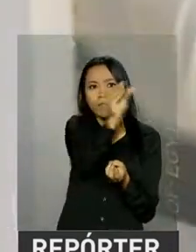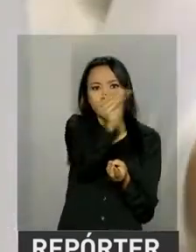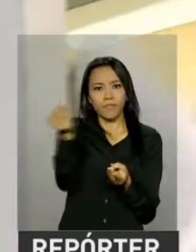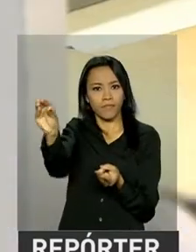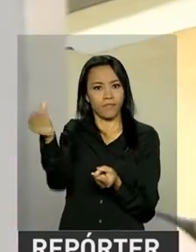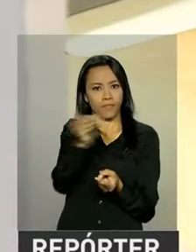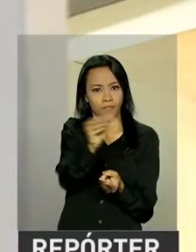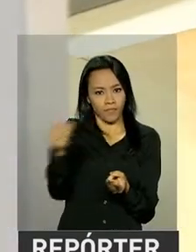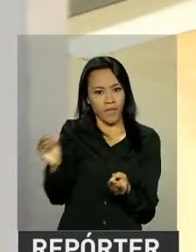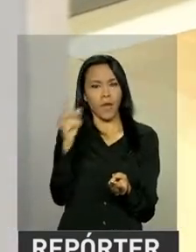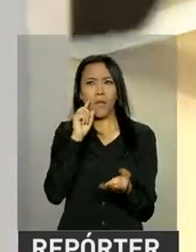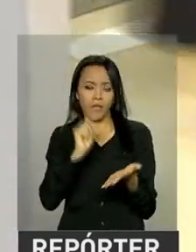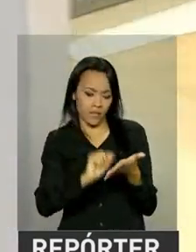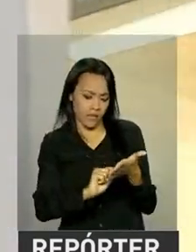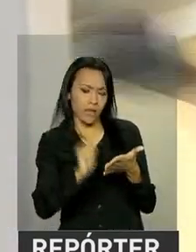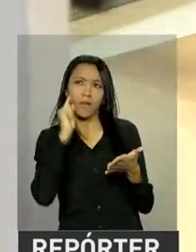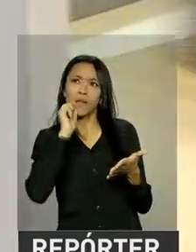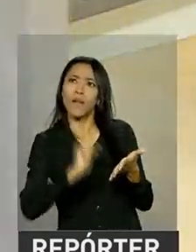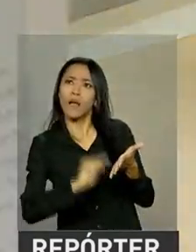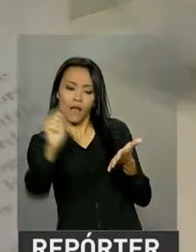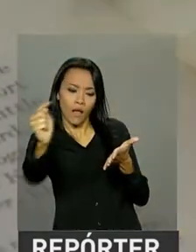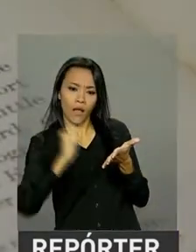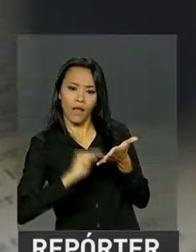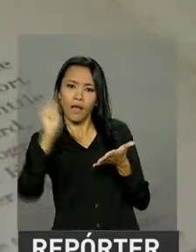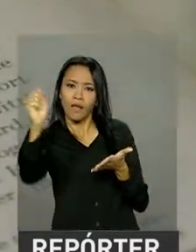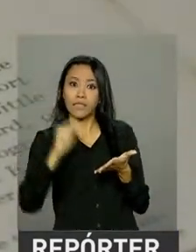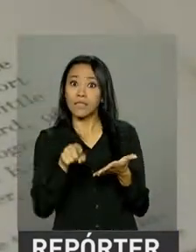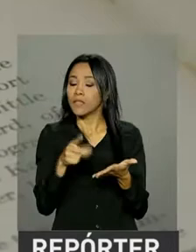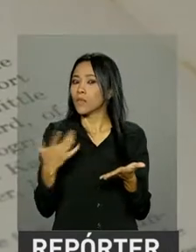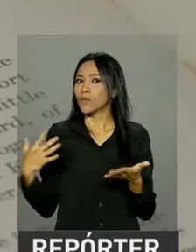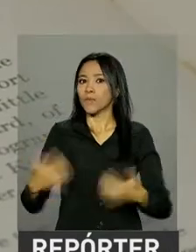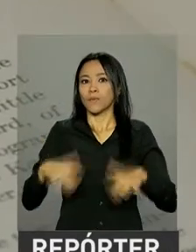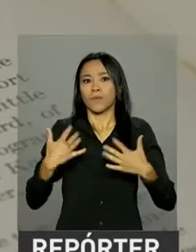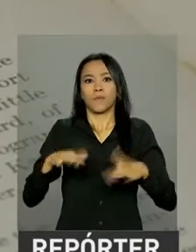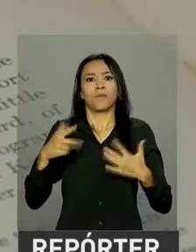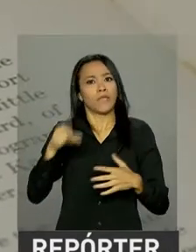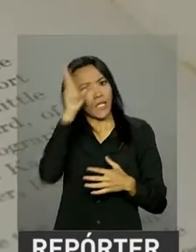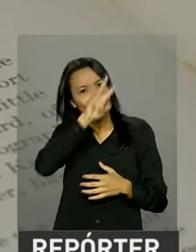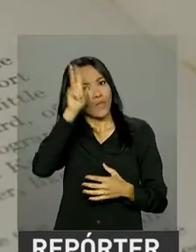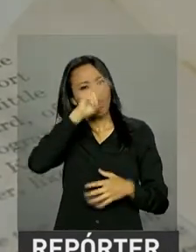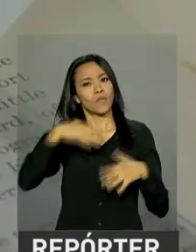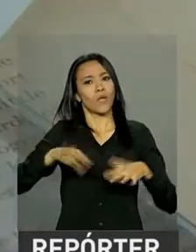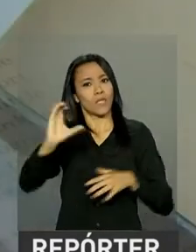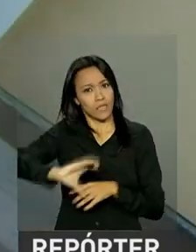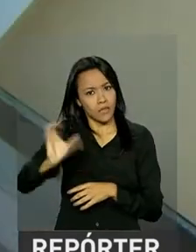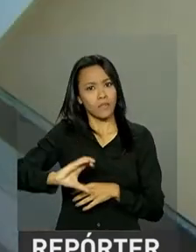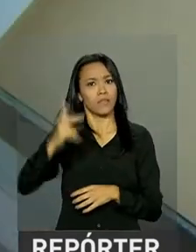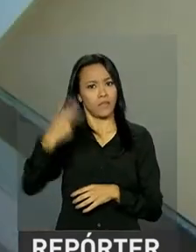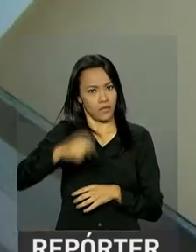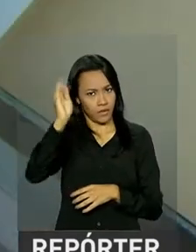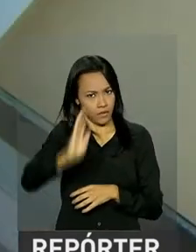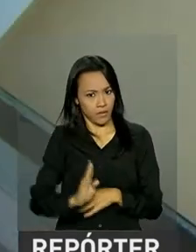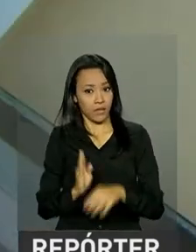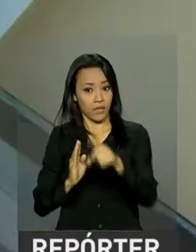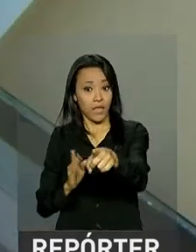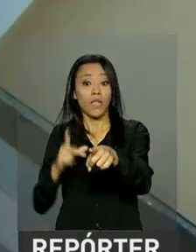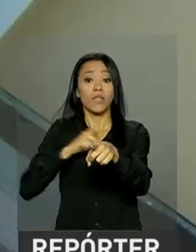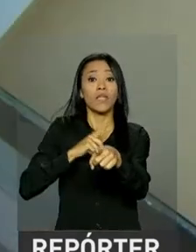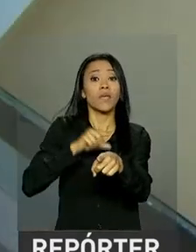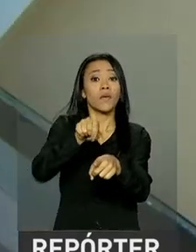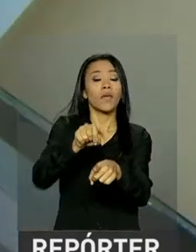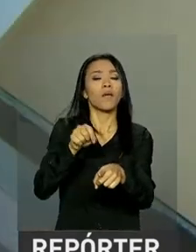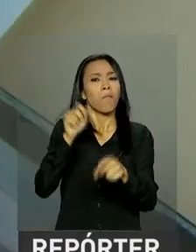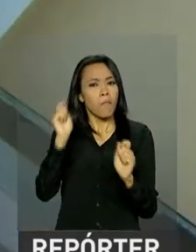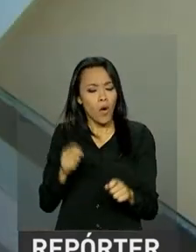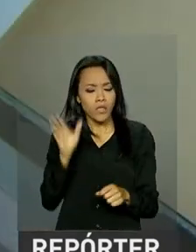e catalogação das obras, renovam-se verdadeiras raridades que marcaram a história da ciência. Entre os destaques, o público